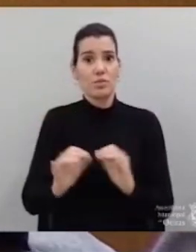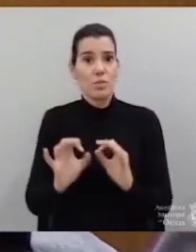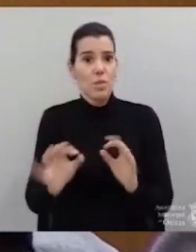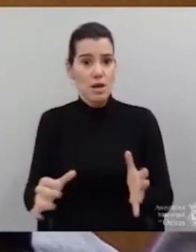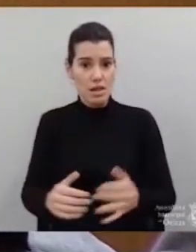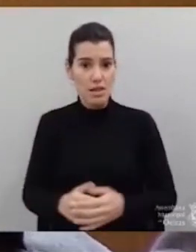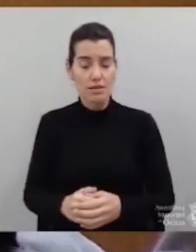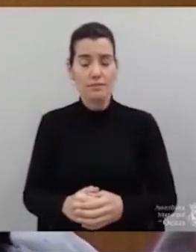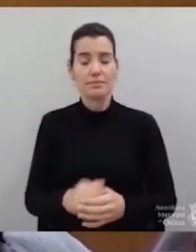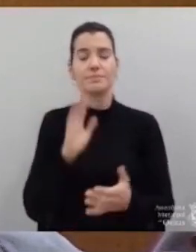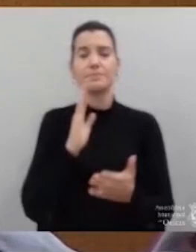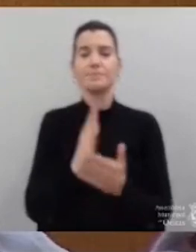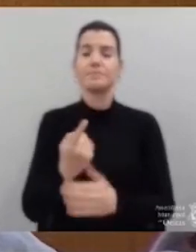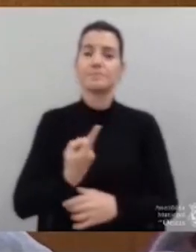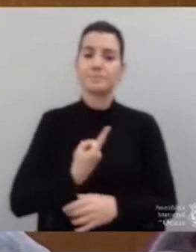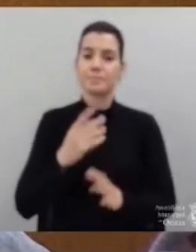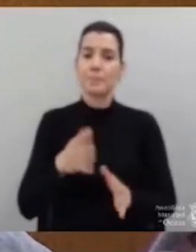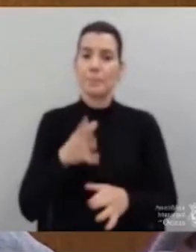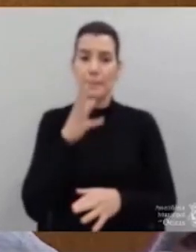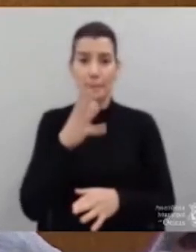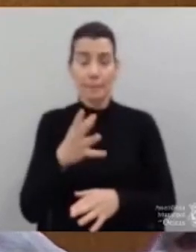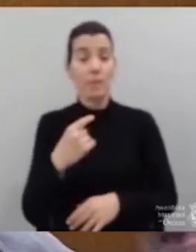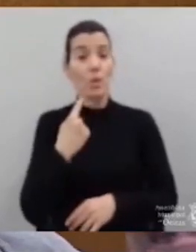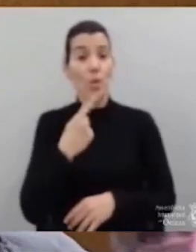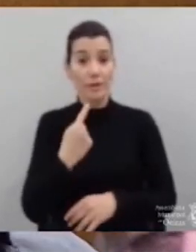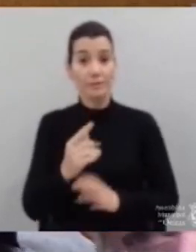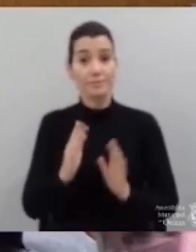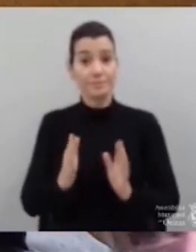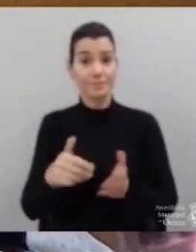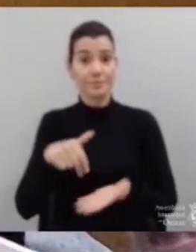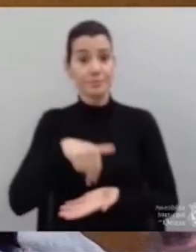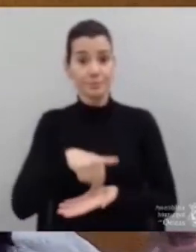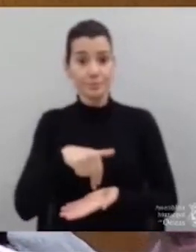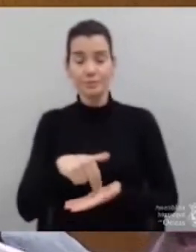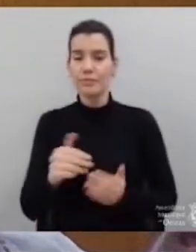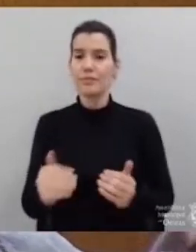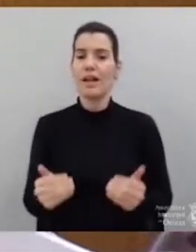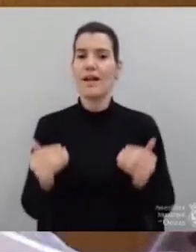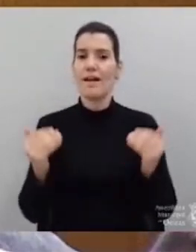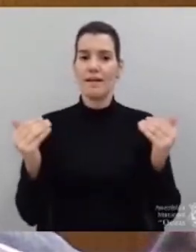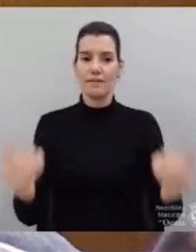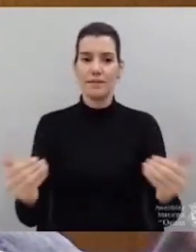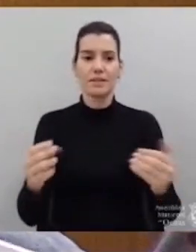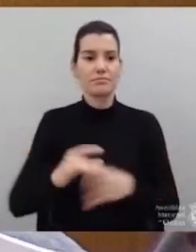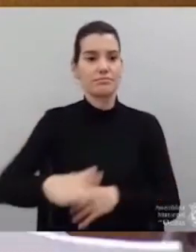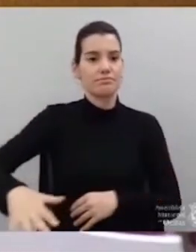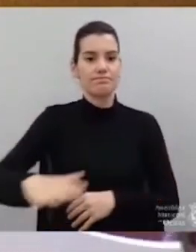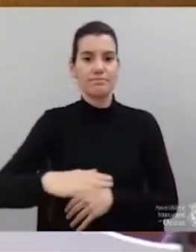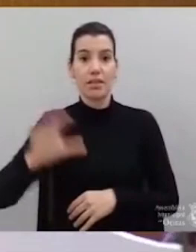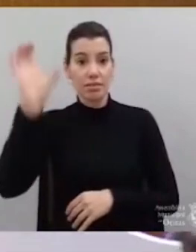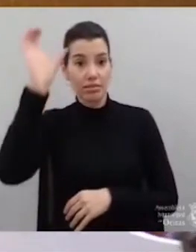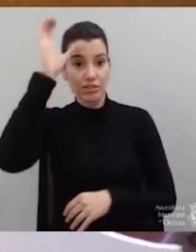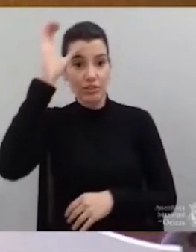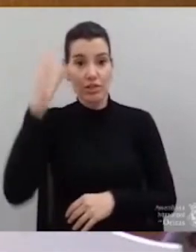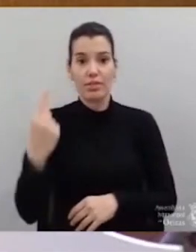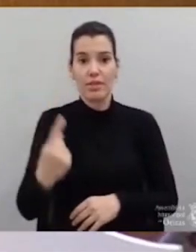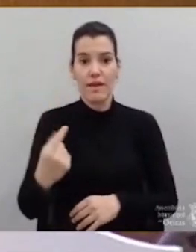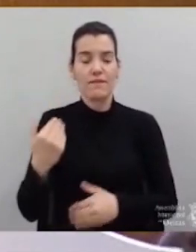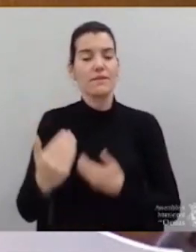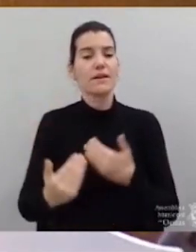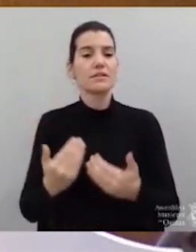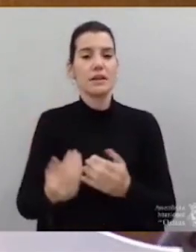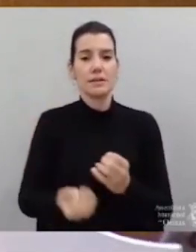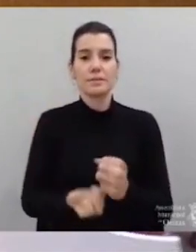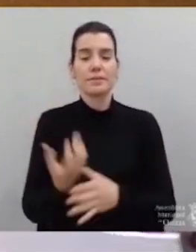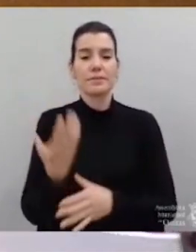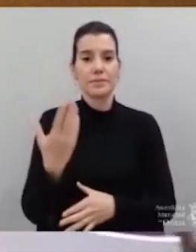podemos deixar aqui de referir que para Oeiras se posicionar na vanguarda de um território inteligente, deverá avançar para a criação de um modelo